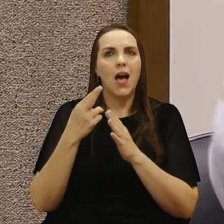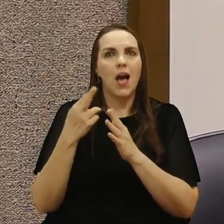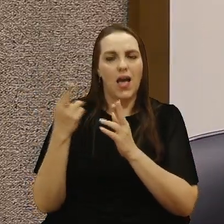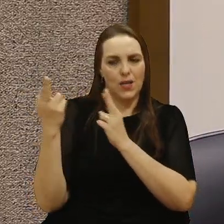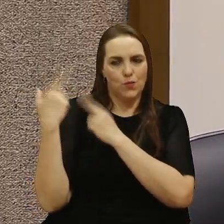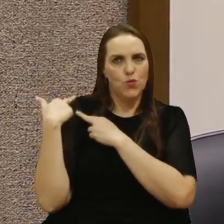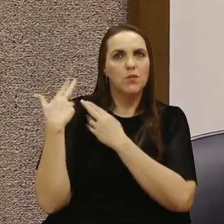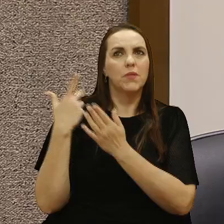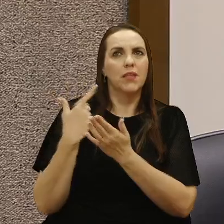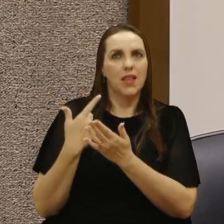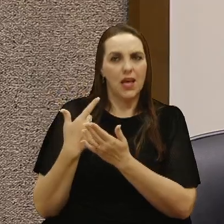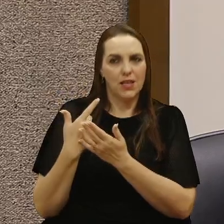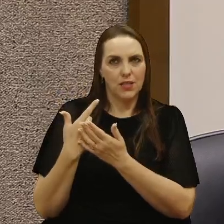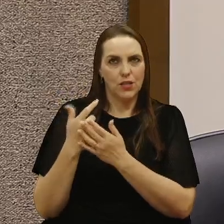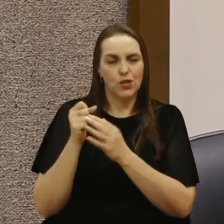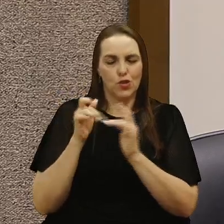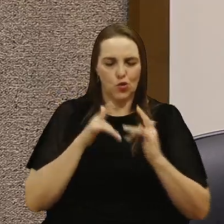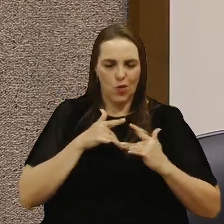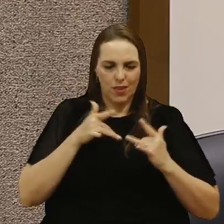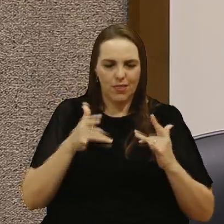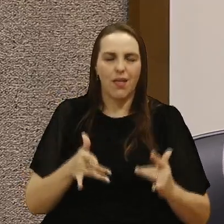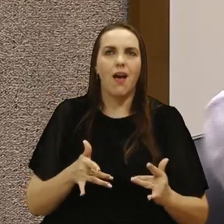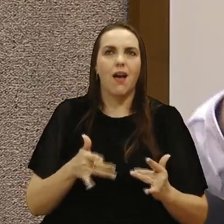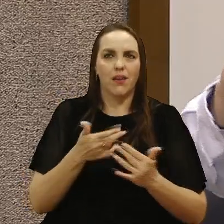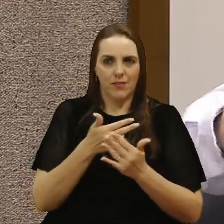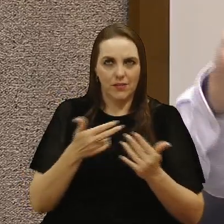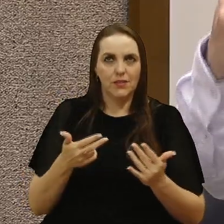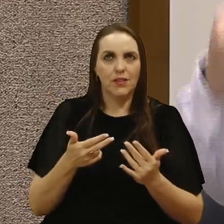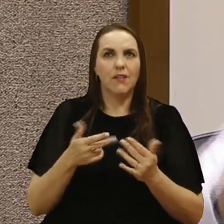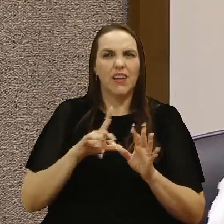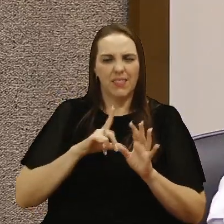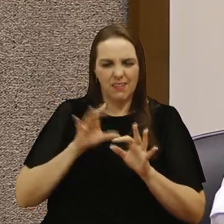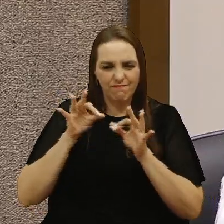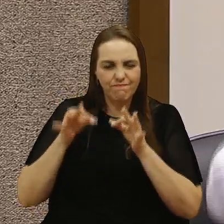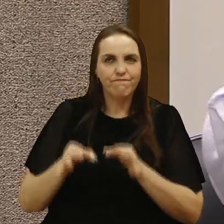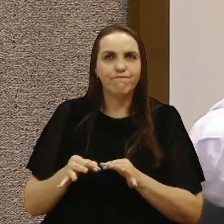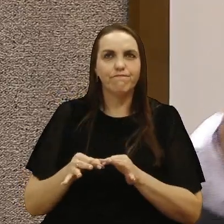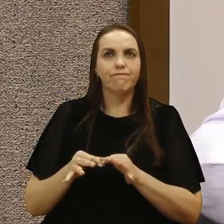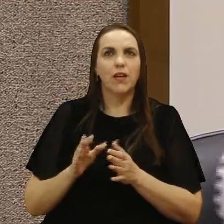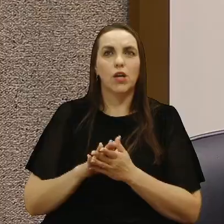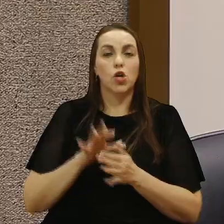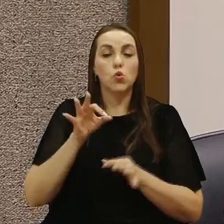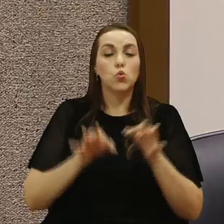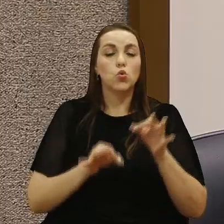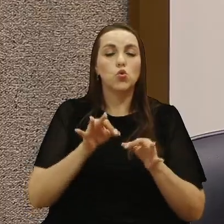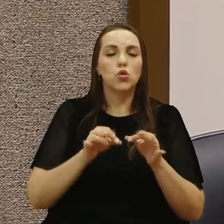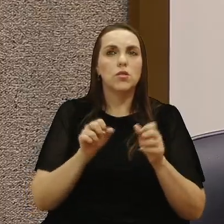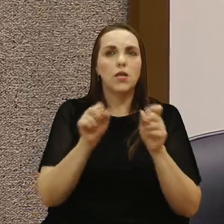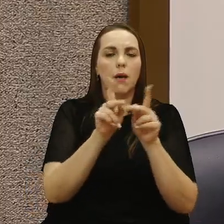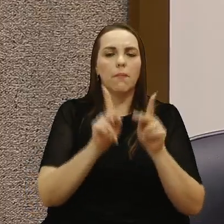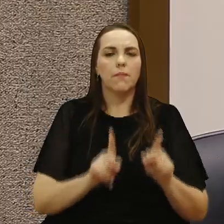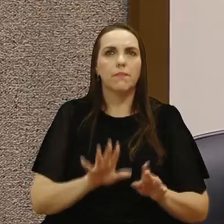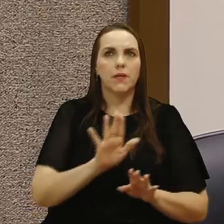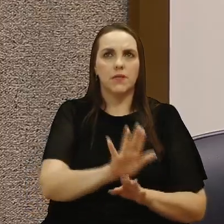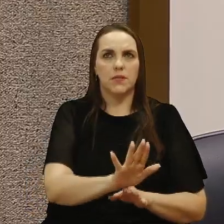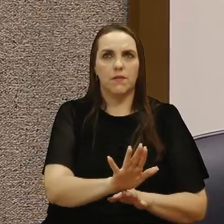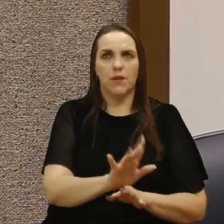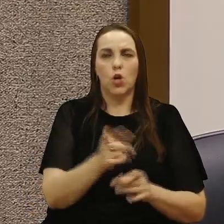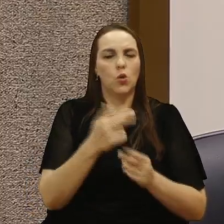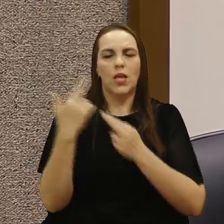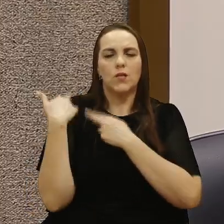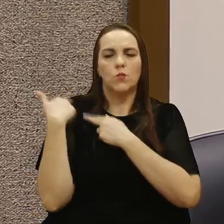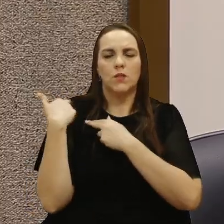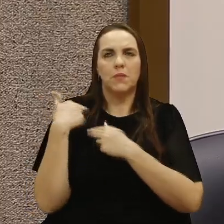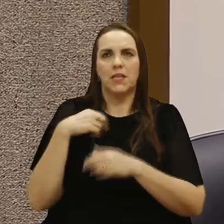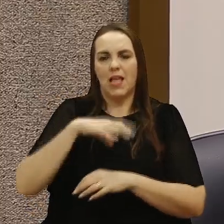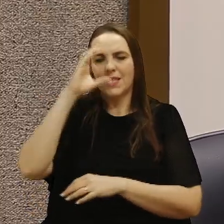solidária, subsidiária, vai ter uma diferença significativa e a jurisprudência é pacífica, que não há responsabilidade civil solidária como foi defendido aqui.